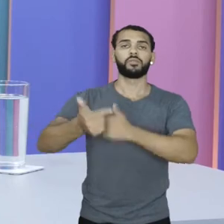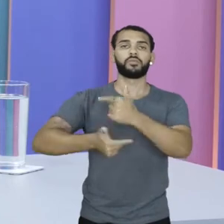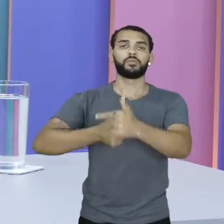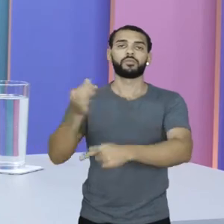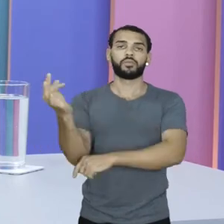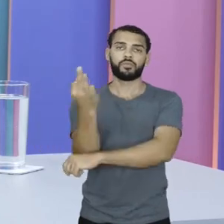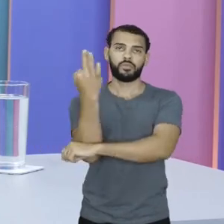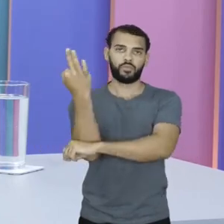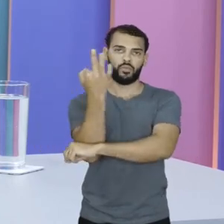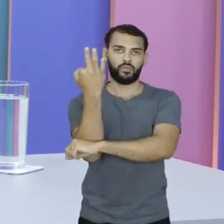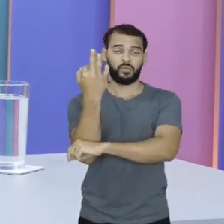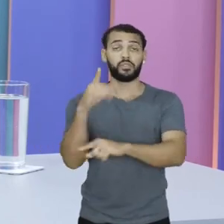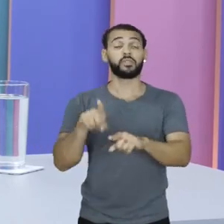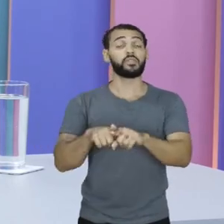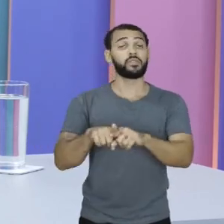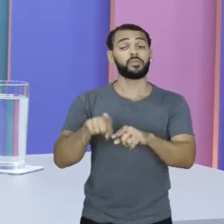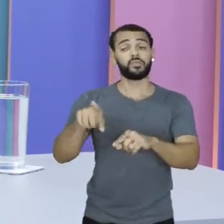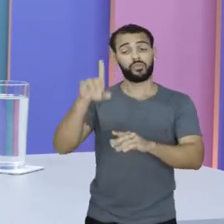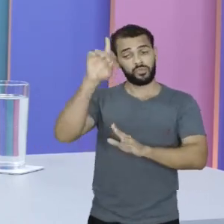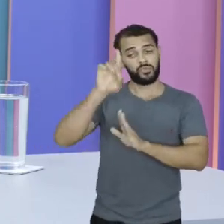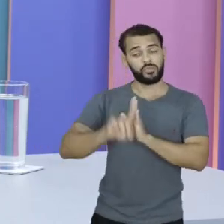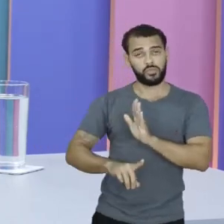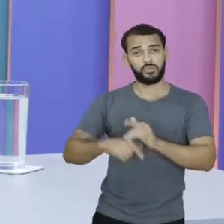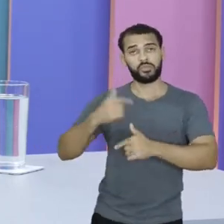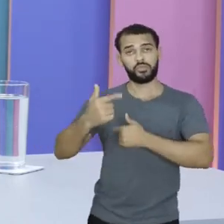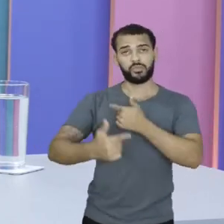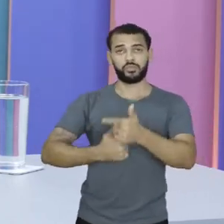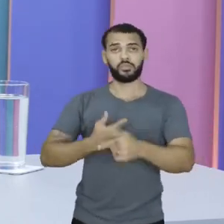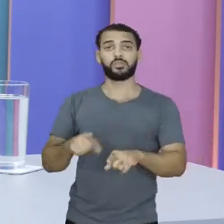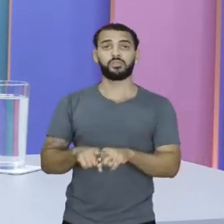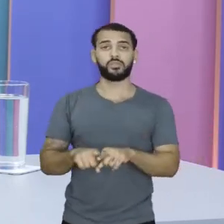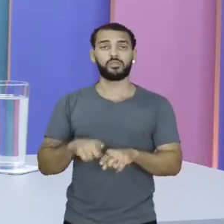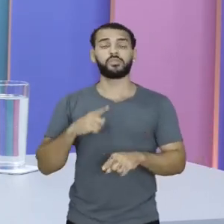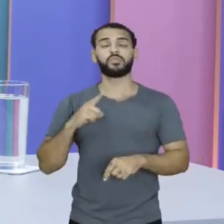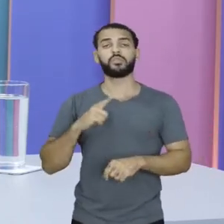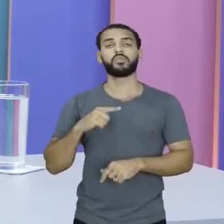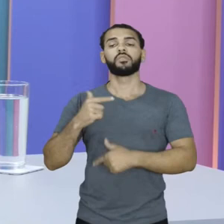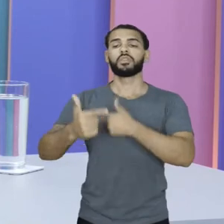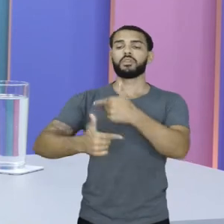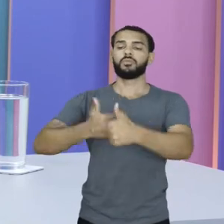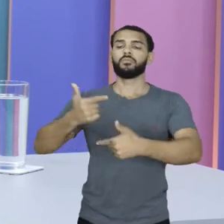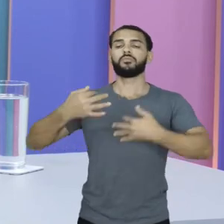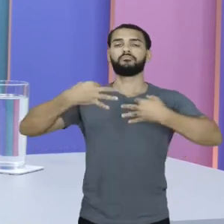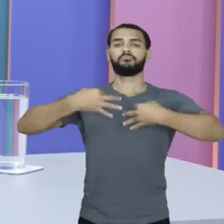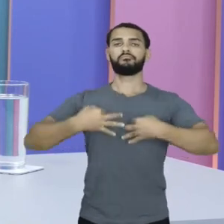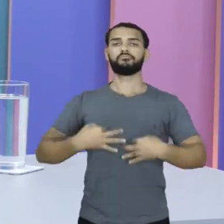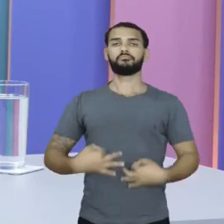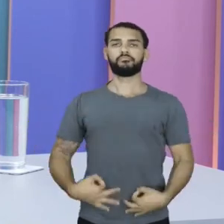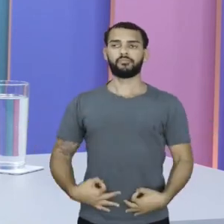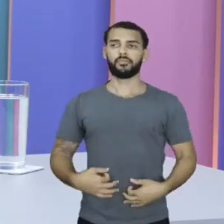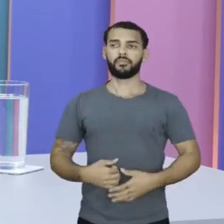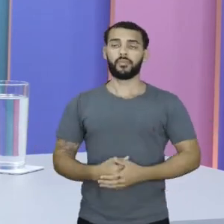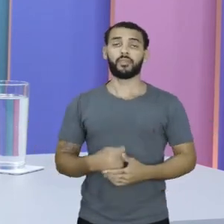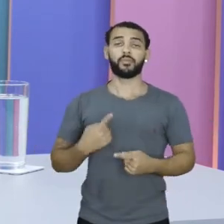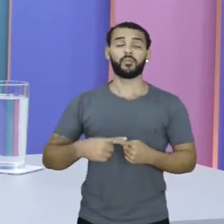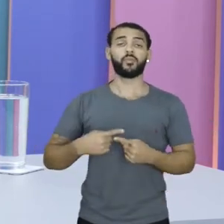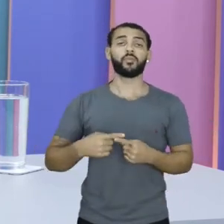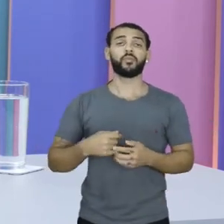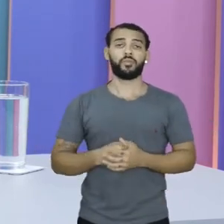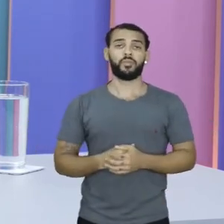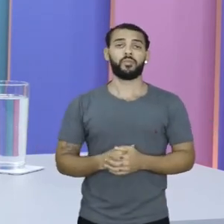tenham direito ao trabalho, a geração de trabalho e renda com dignidade, né? Porque eu penso que